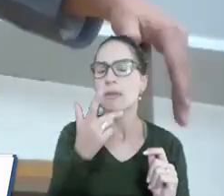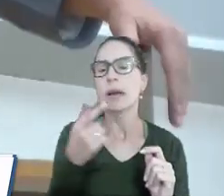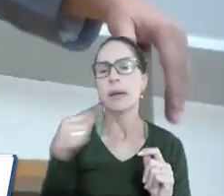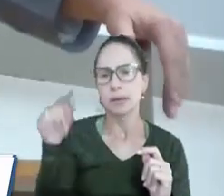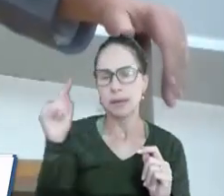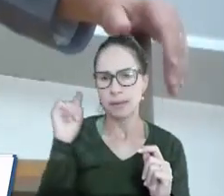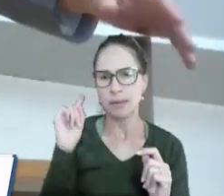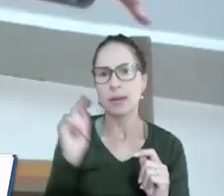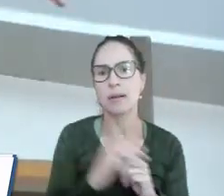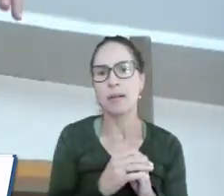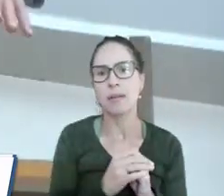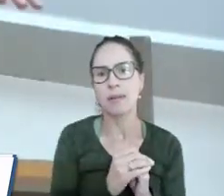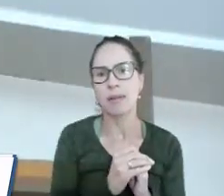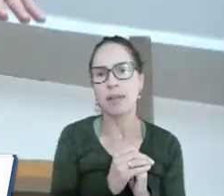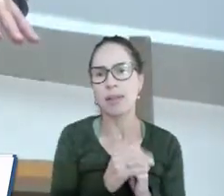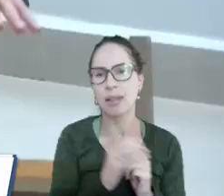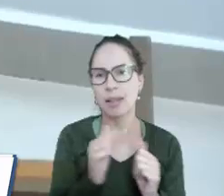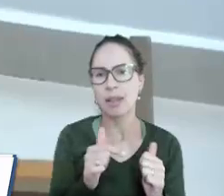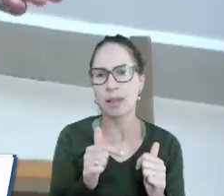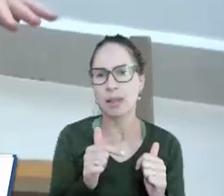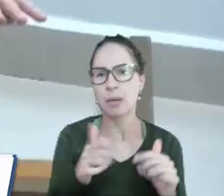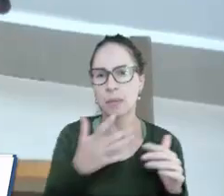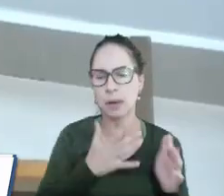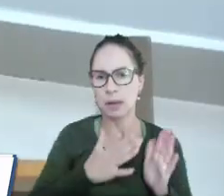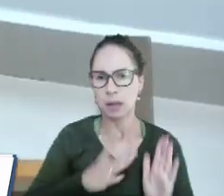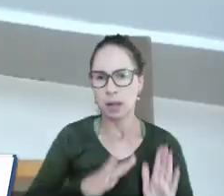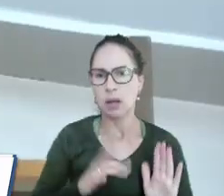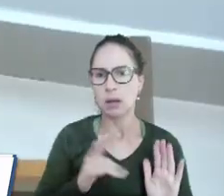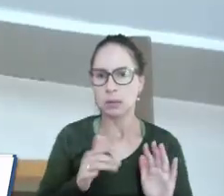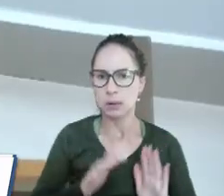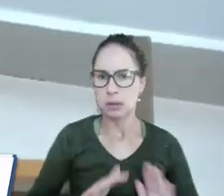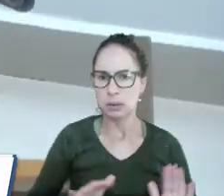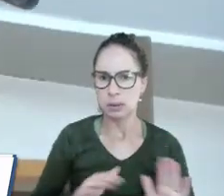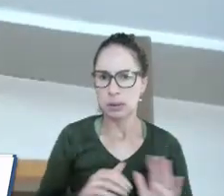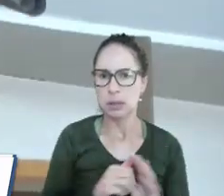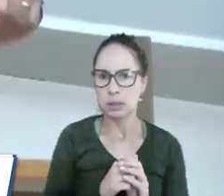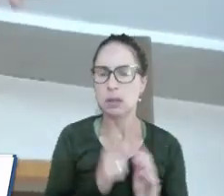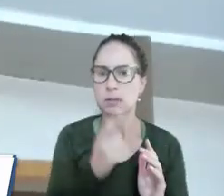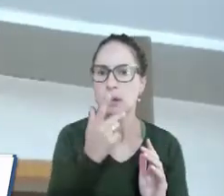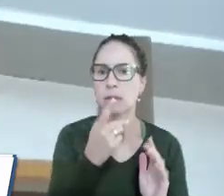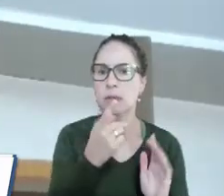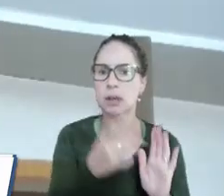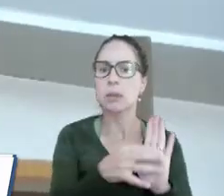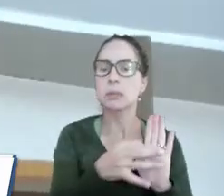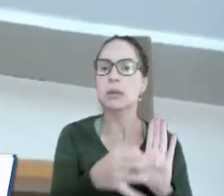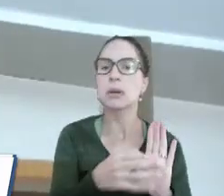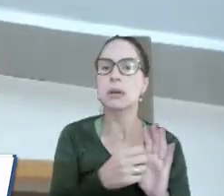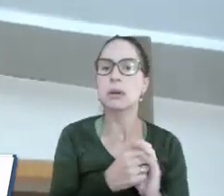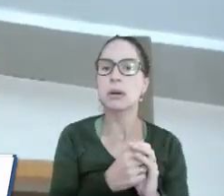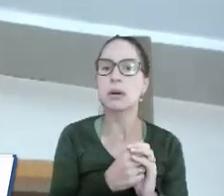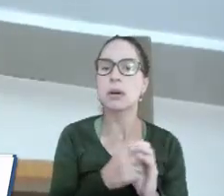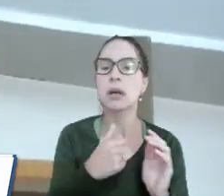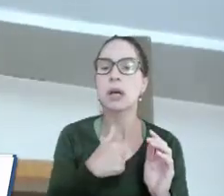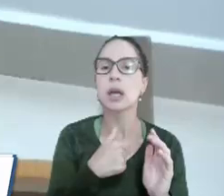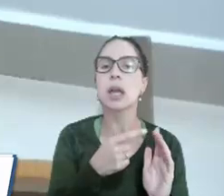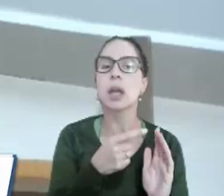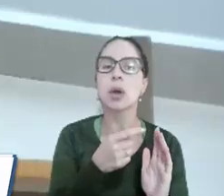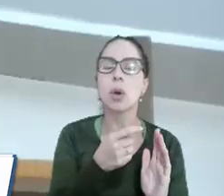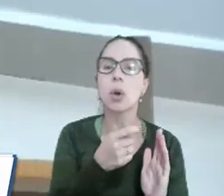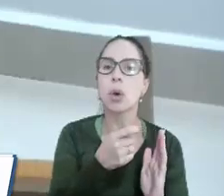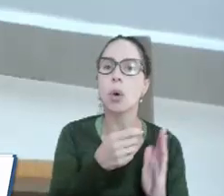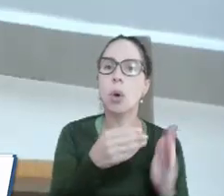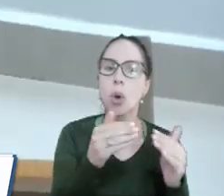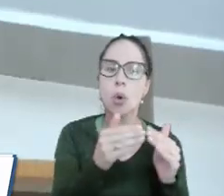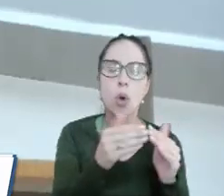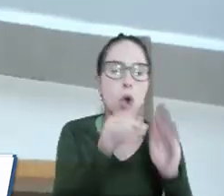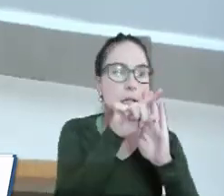aqui. Agora, mais calmo, mais tranquilo, vou colocar minha posição. Eu defendo que